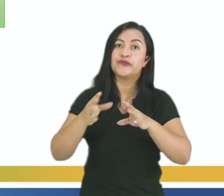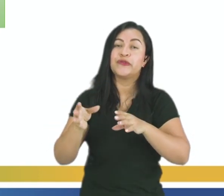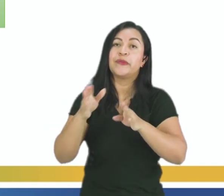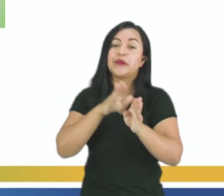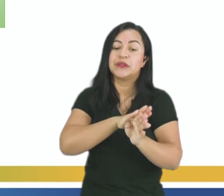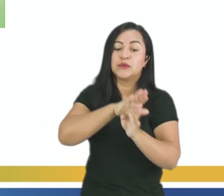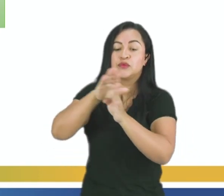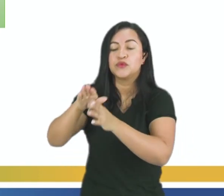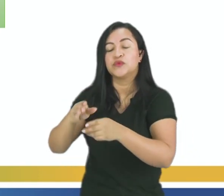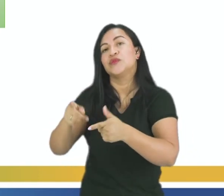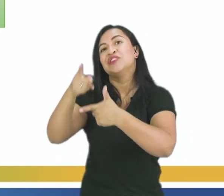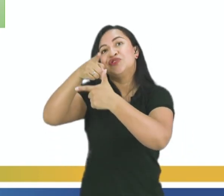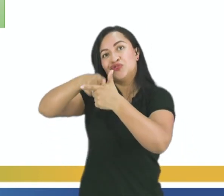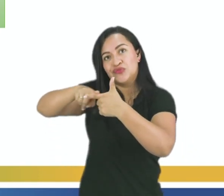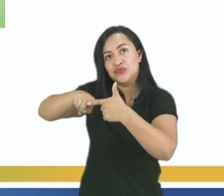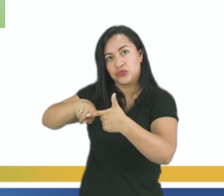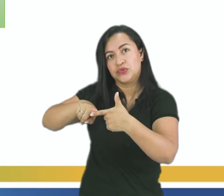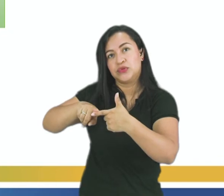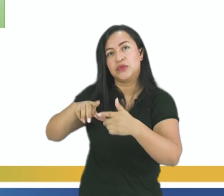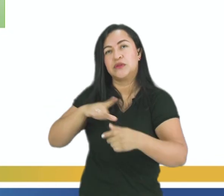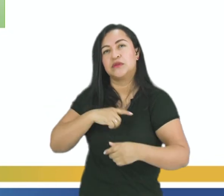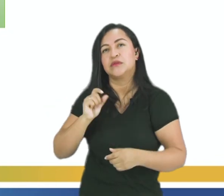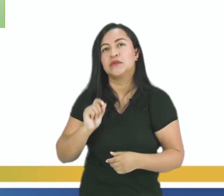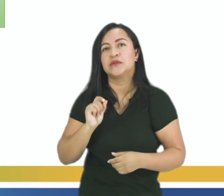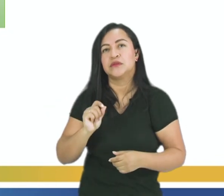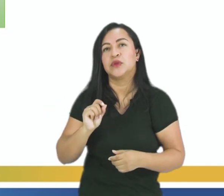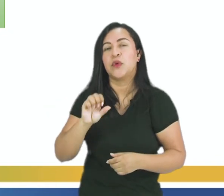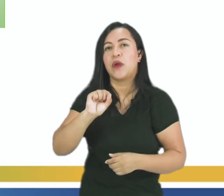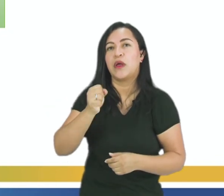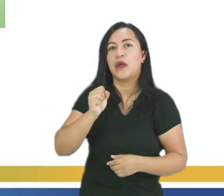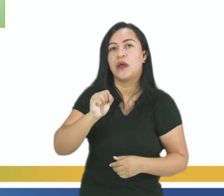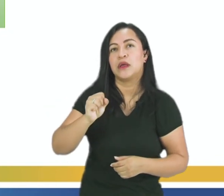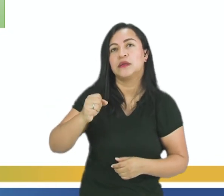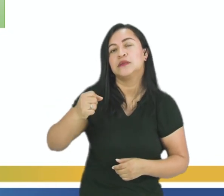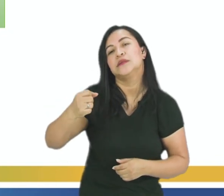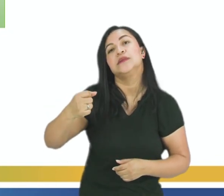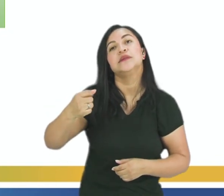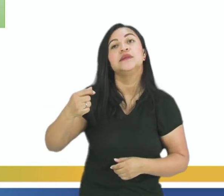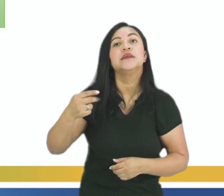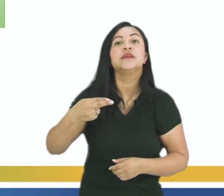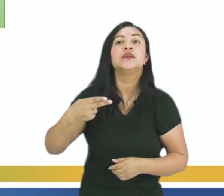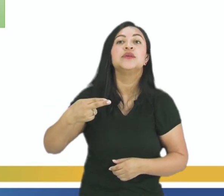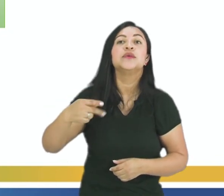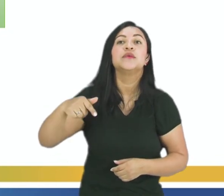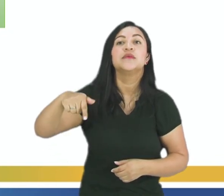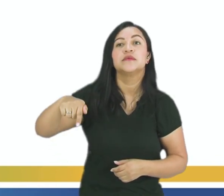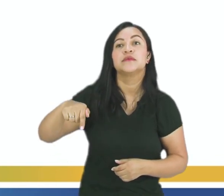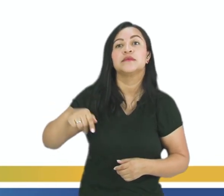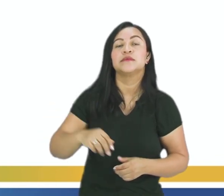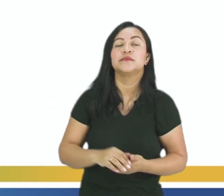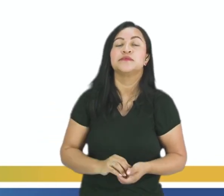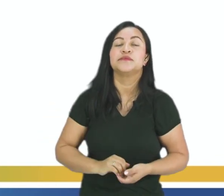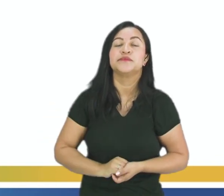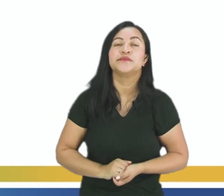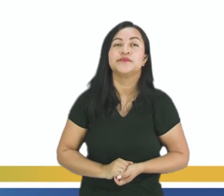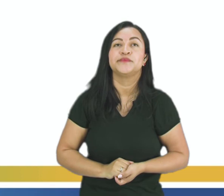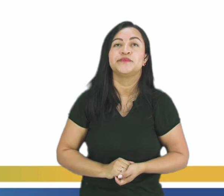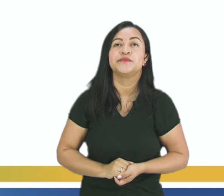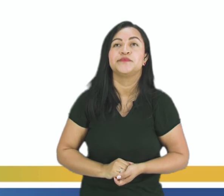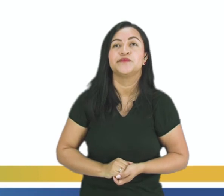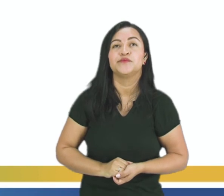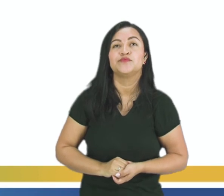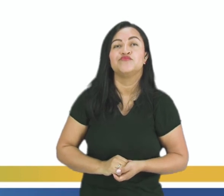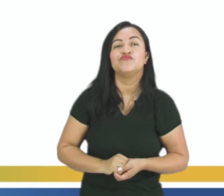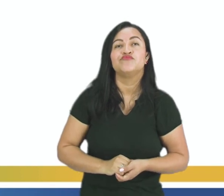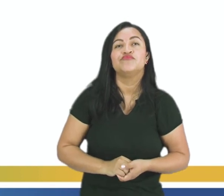lado dividindo. Então, quer dizer que nós temos um s igual a 7. Esse é o valor da incógnita s.